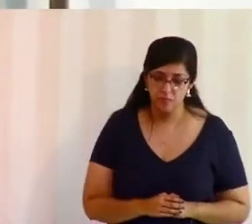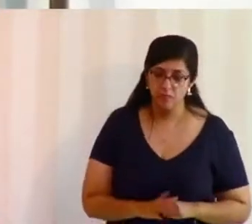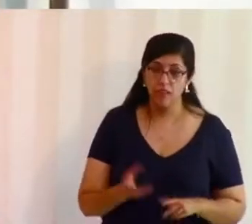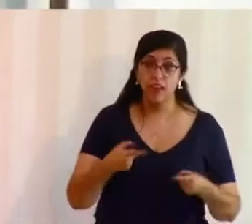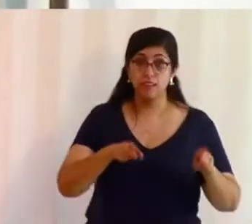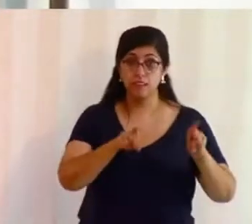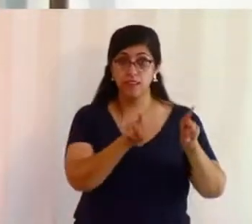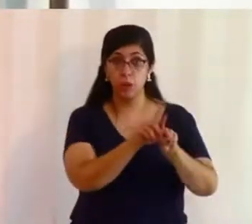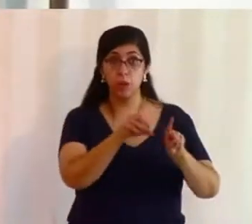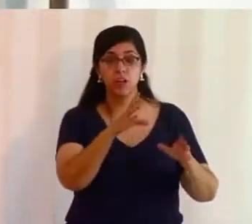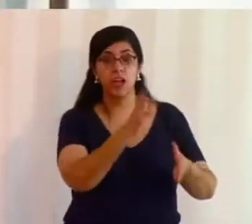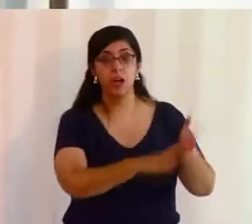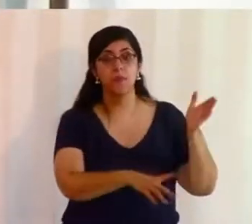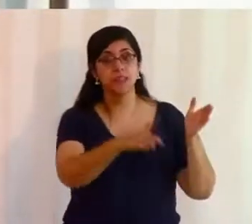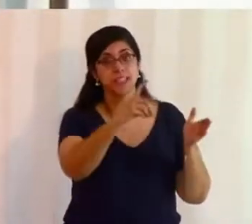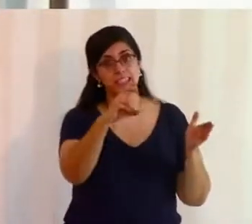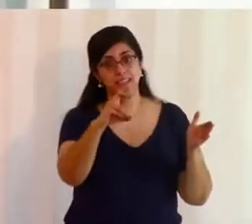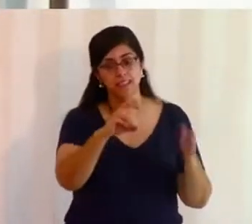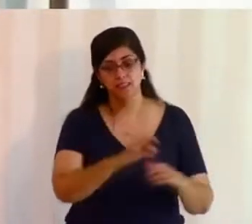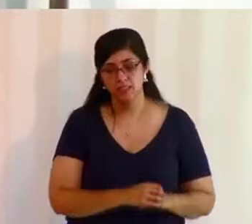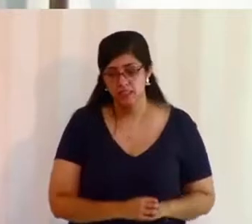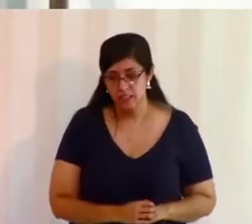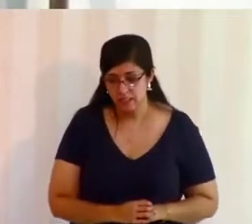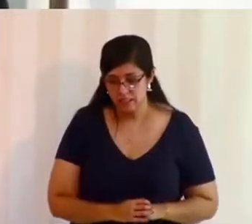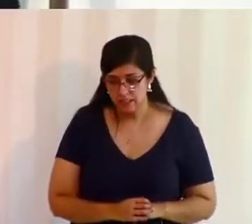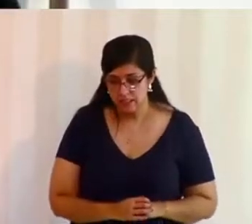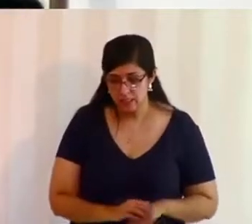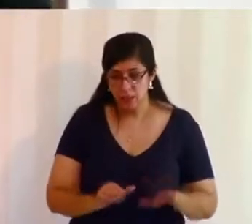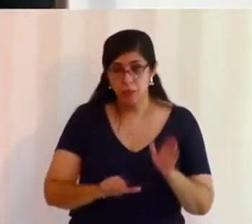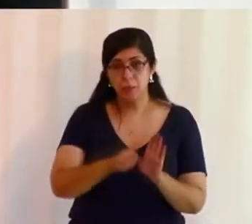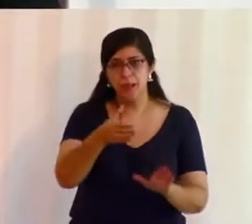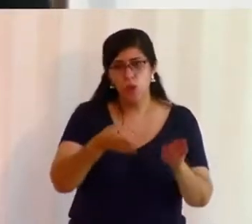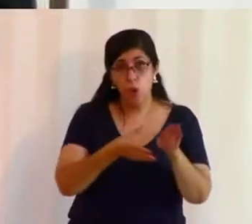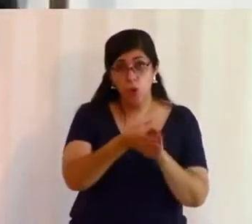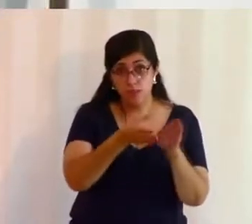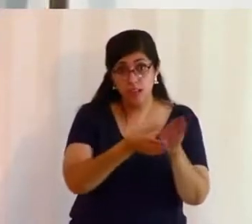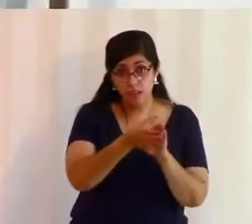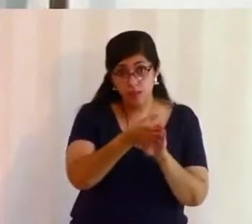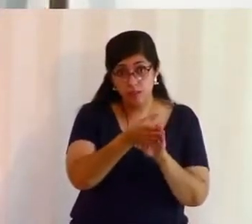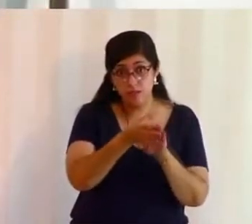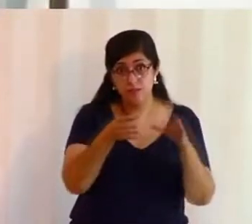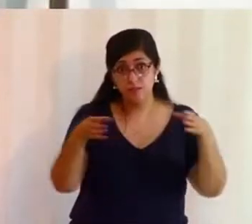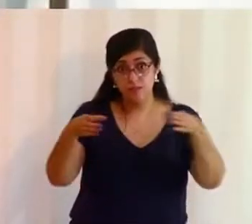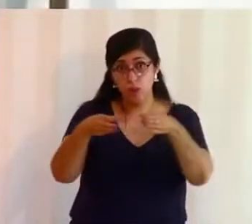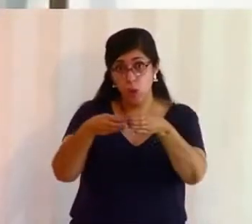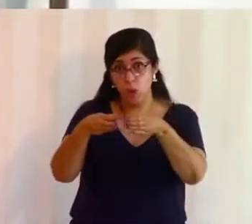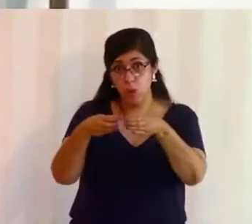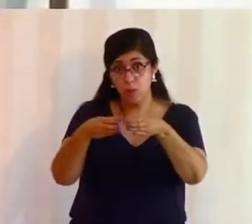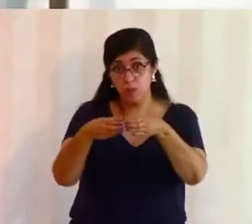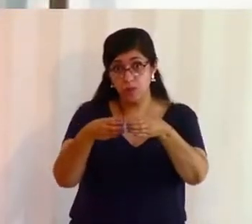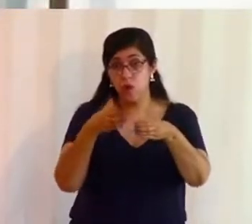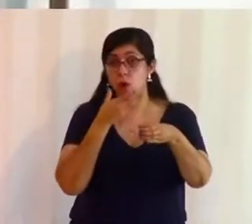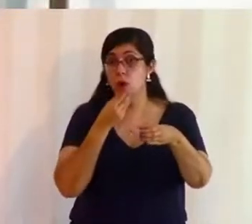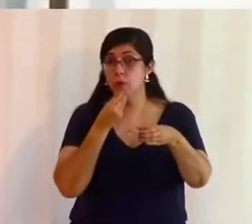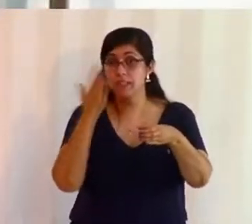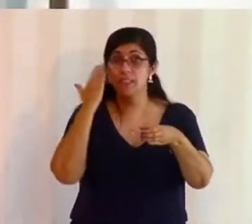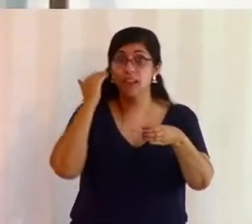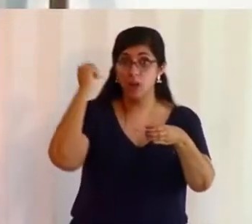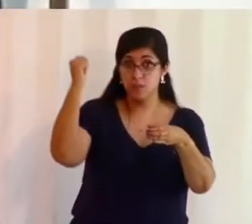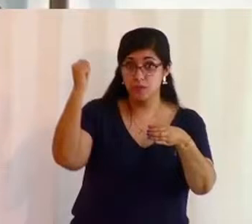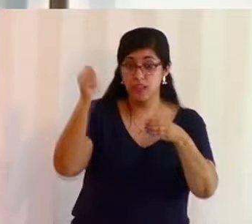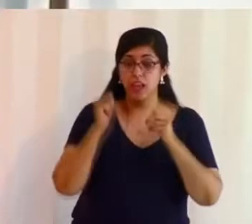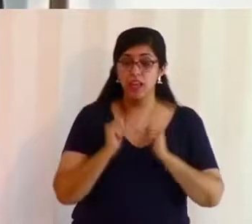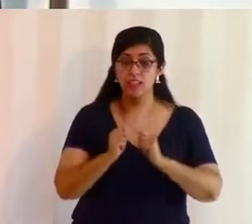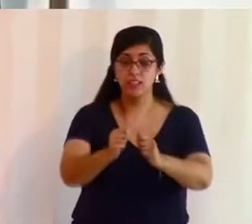15 de Atos, o texto registrando o primeiro concílio da igreja. E ali nós vemos então os apóstolos e